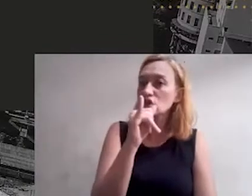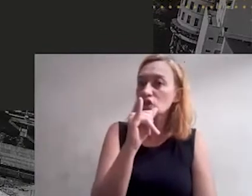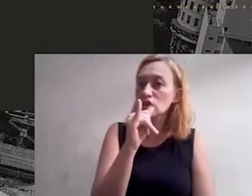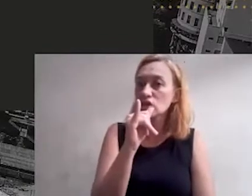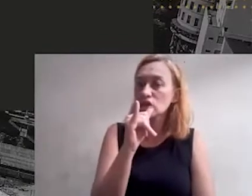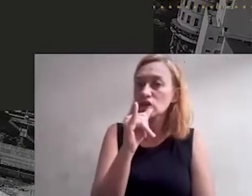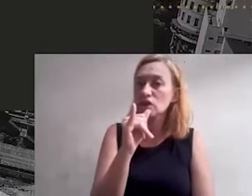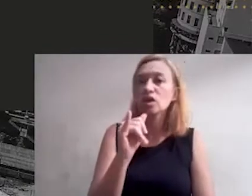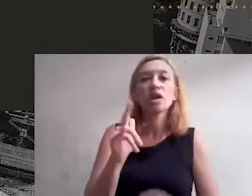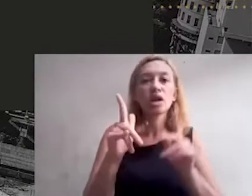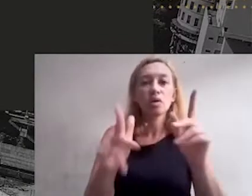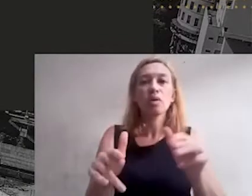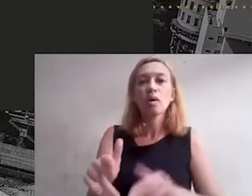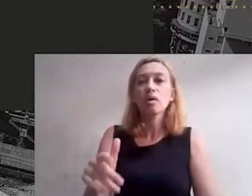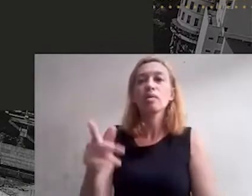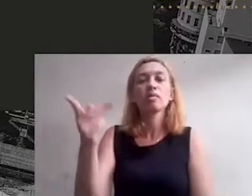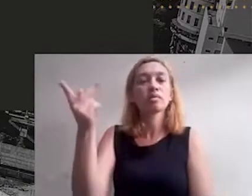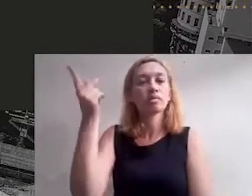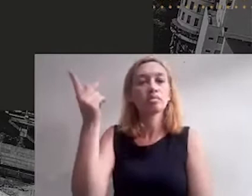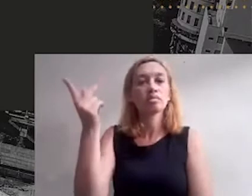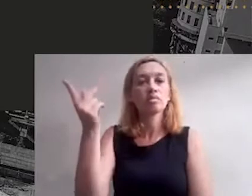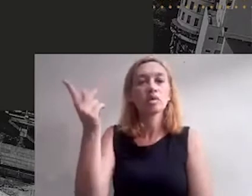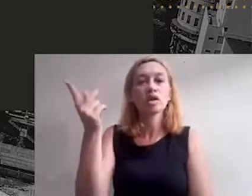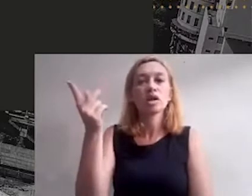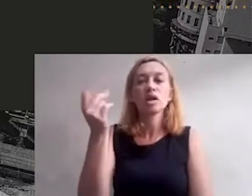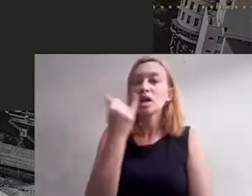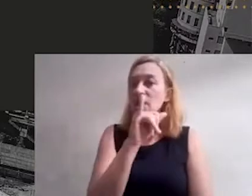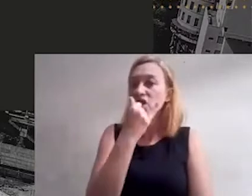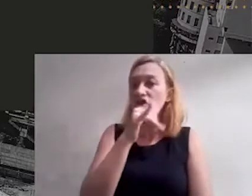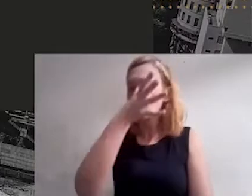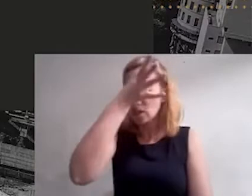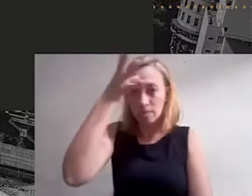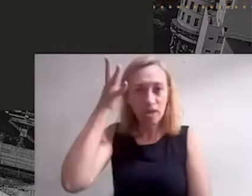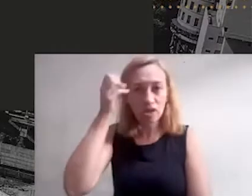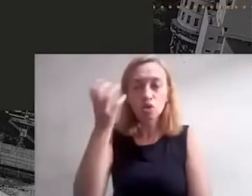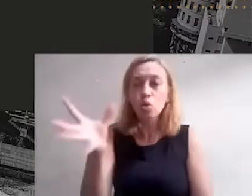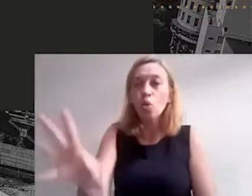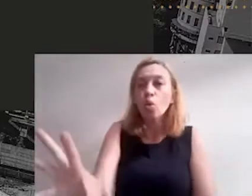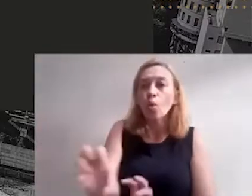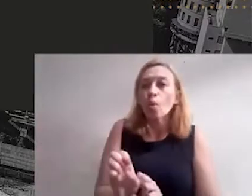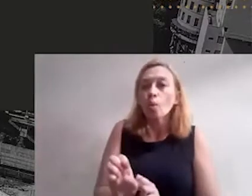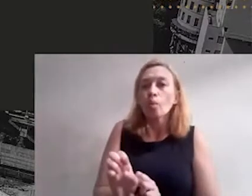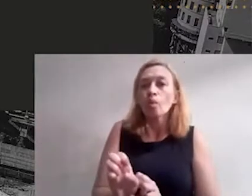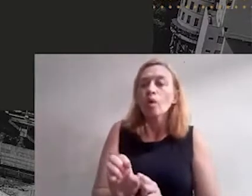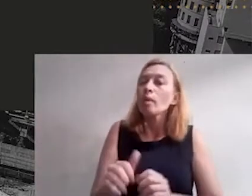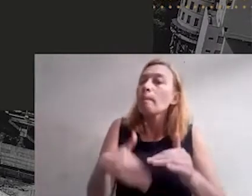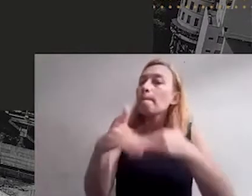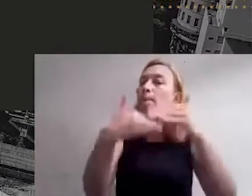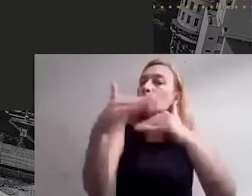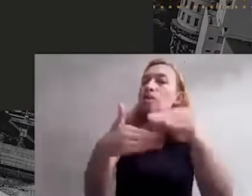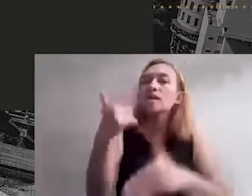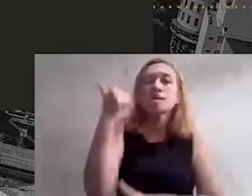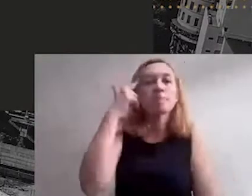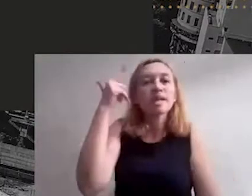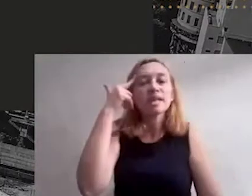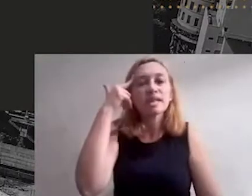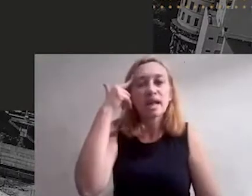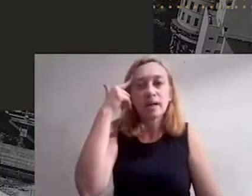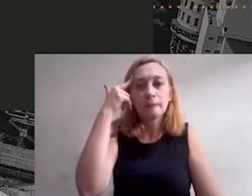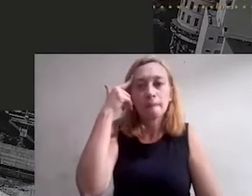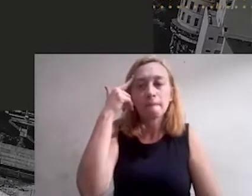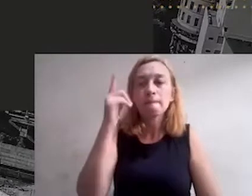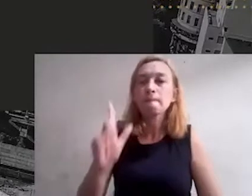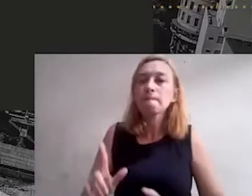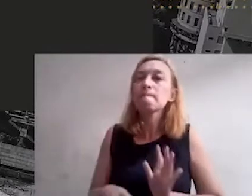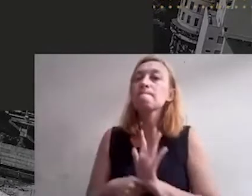Mas isso é sugar da Amazônia. Nós vamos pensar em processos que gerem prosperidade na Amazônia. Talvez